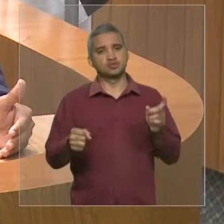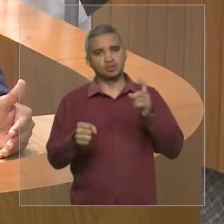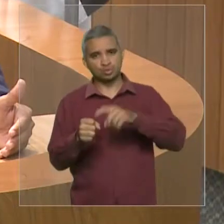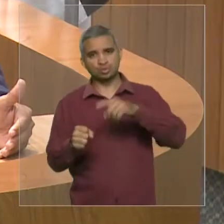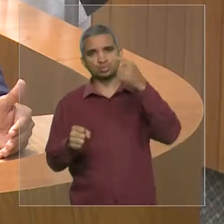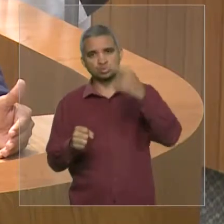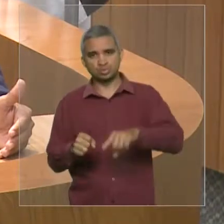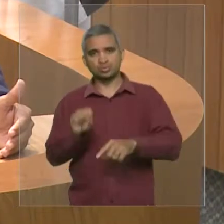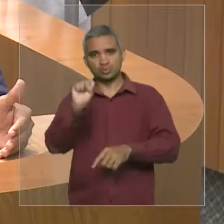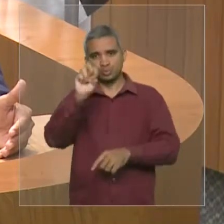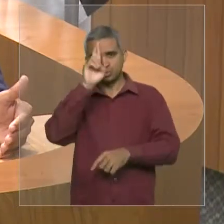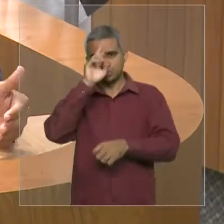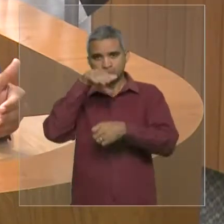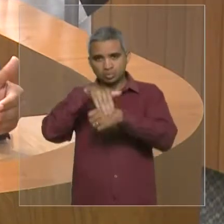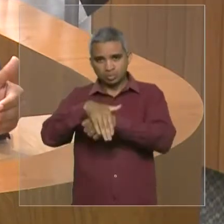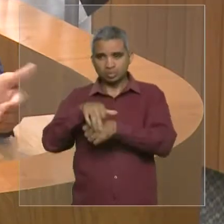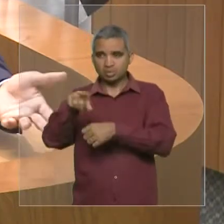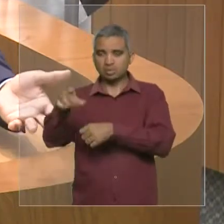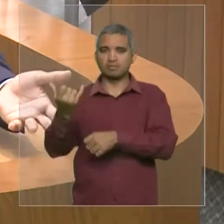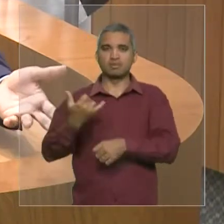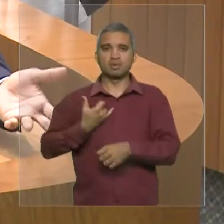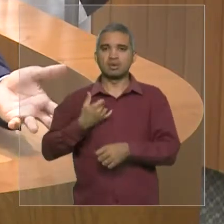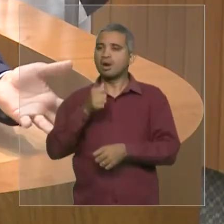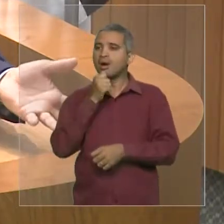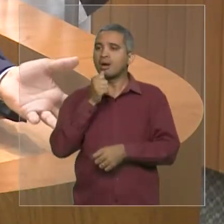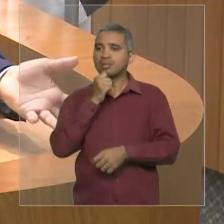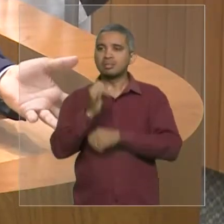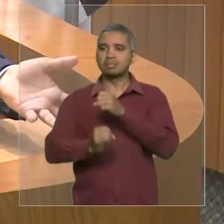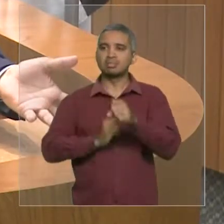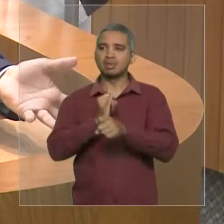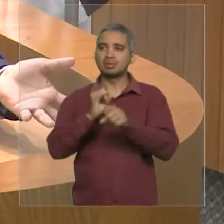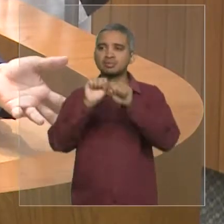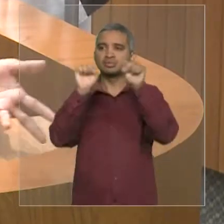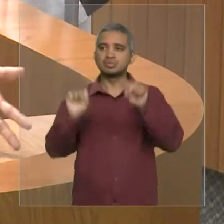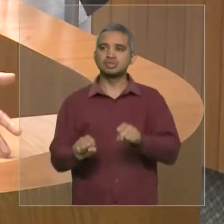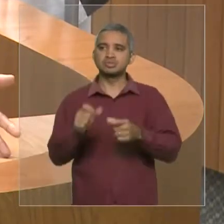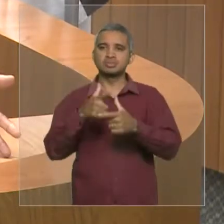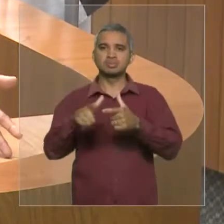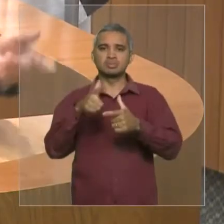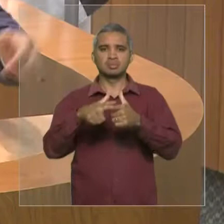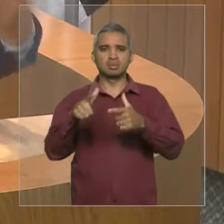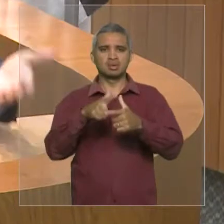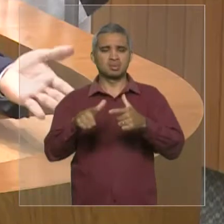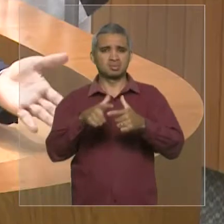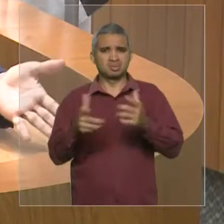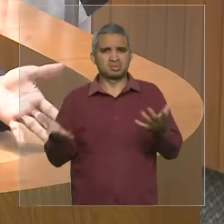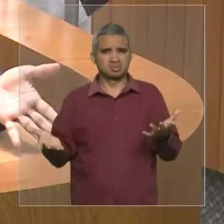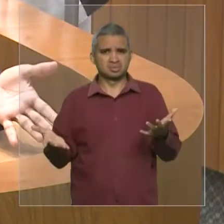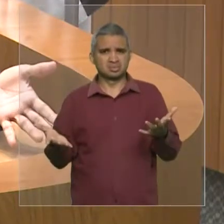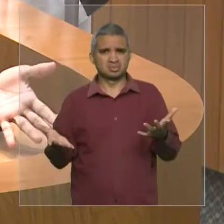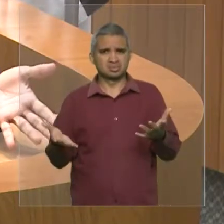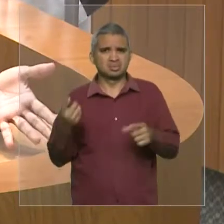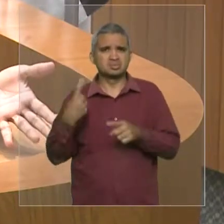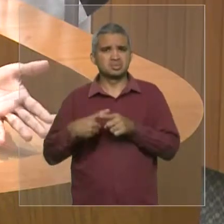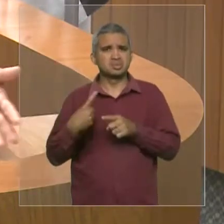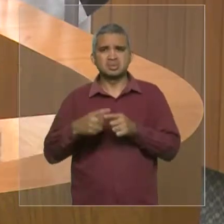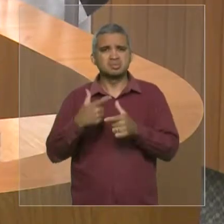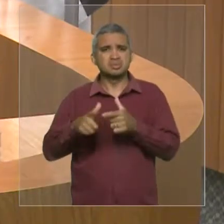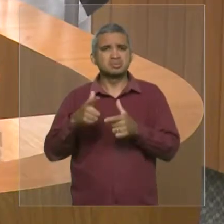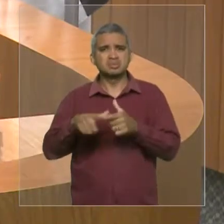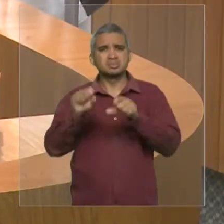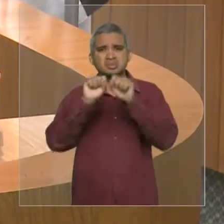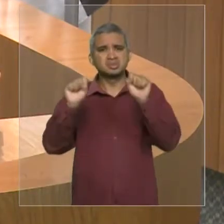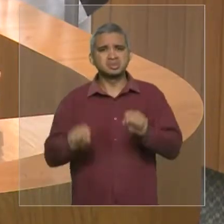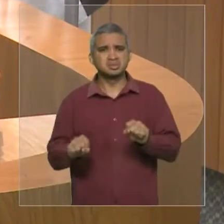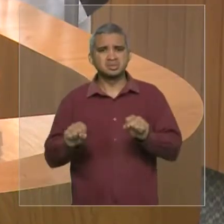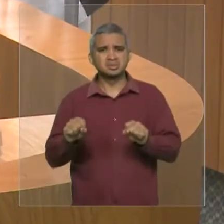não estava funcionando. Mas por que ele não funcionando? Está em manutenção? Desde sexta-feira? Como se pode